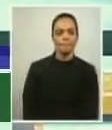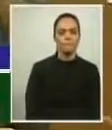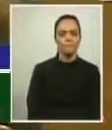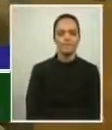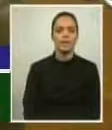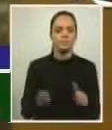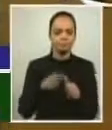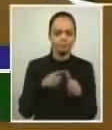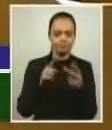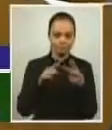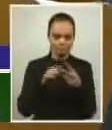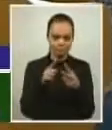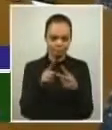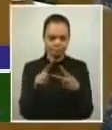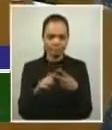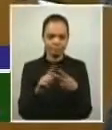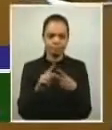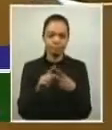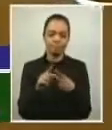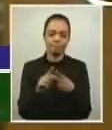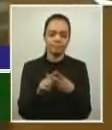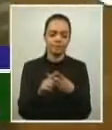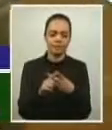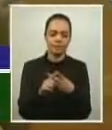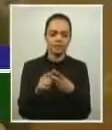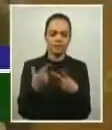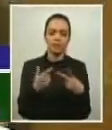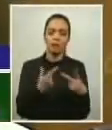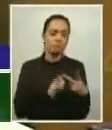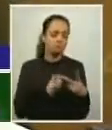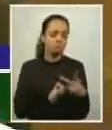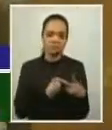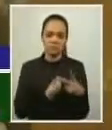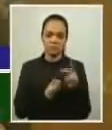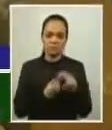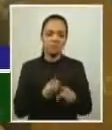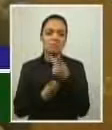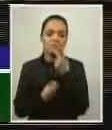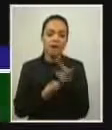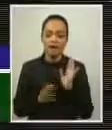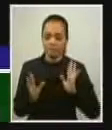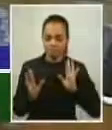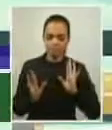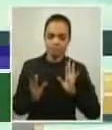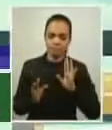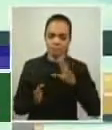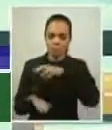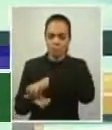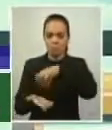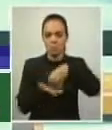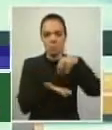em uma primeira e não não está presente o que você disse os